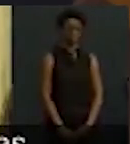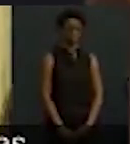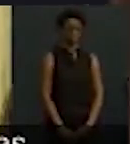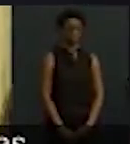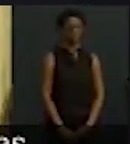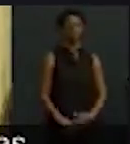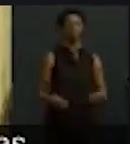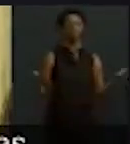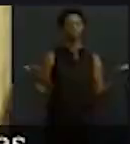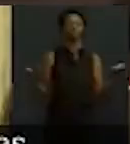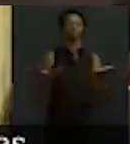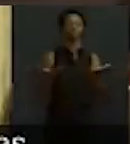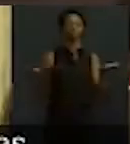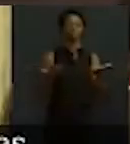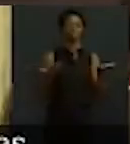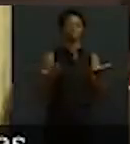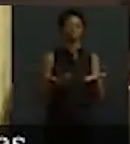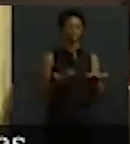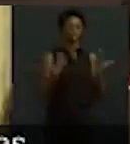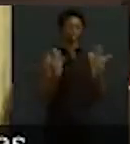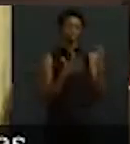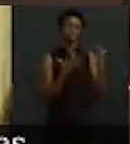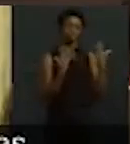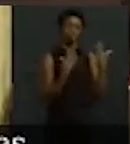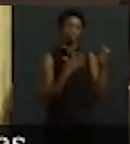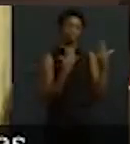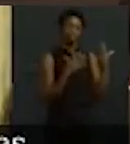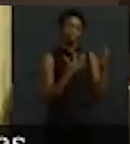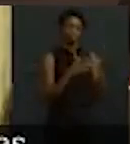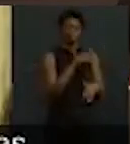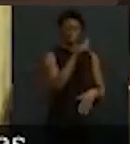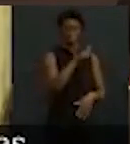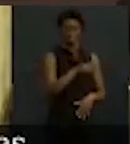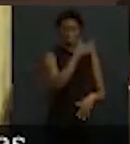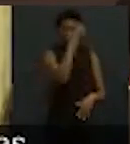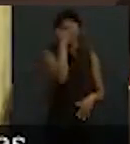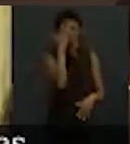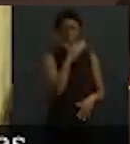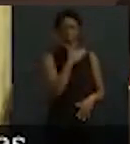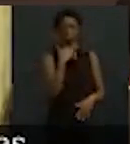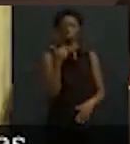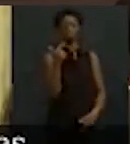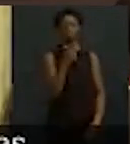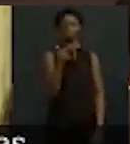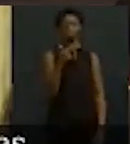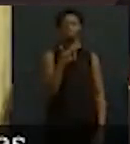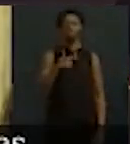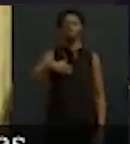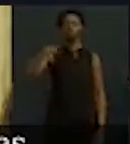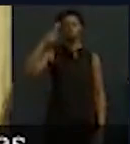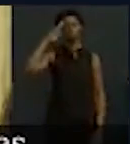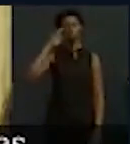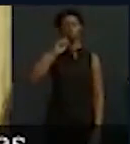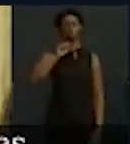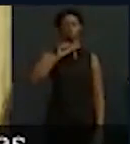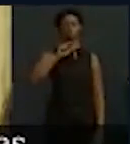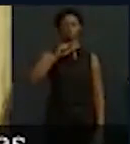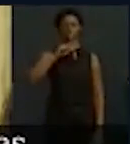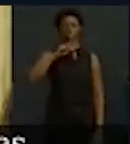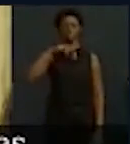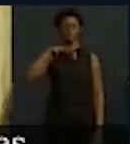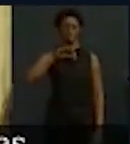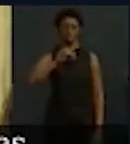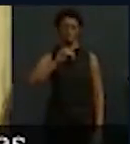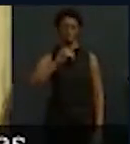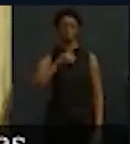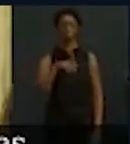Faremos agora uma homenagem in memoriam ao segundo sargento PM, Carlos Eduardo